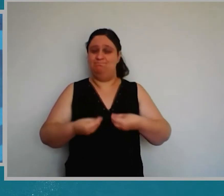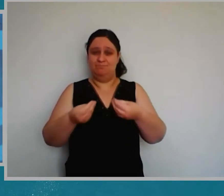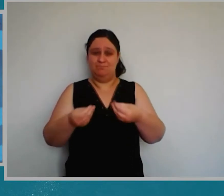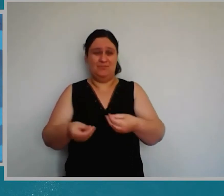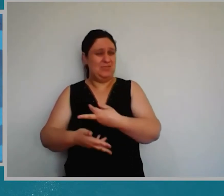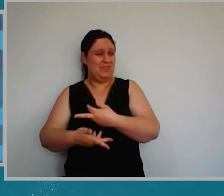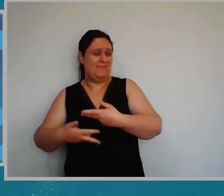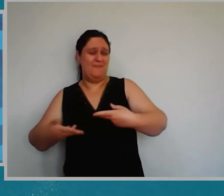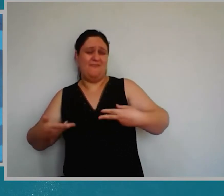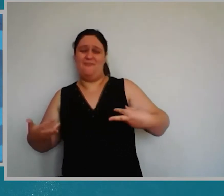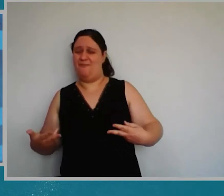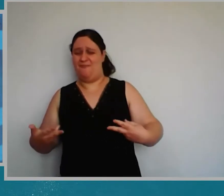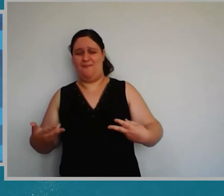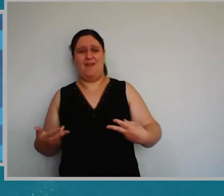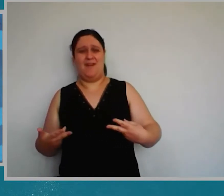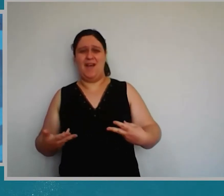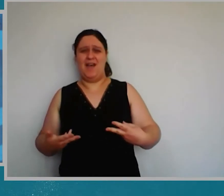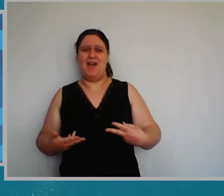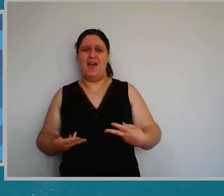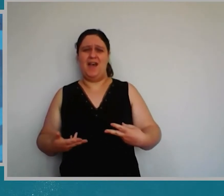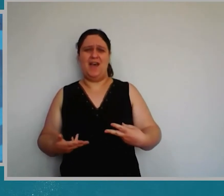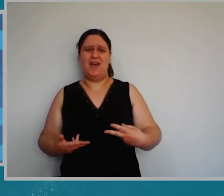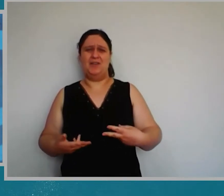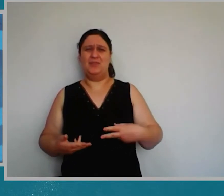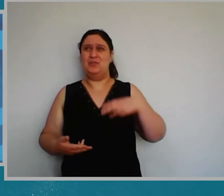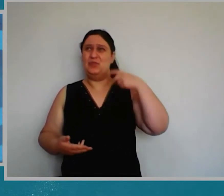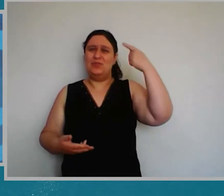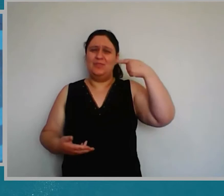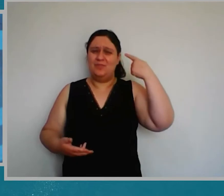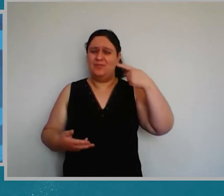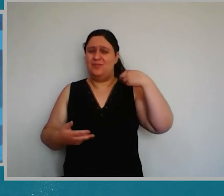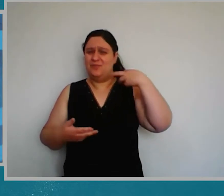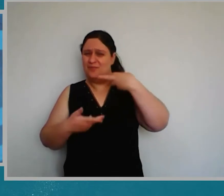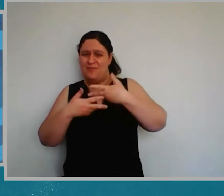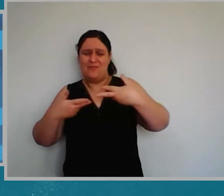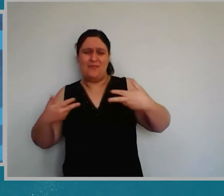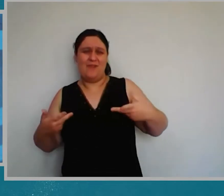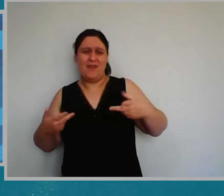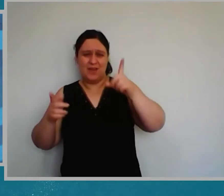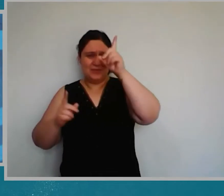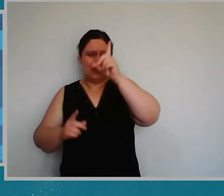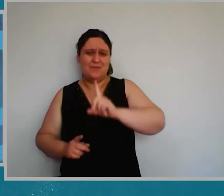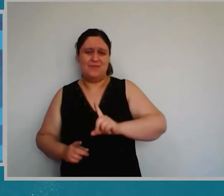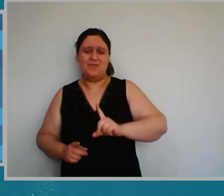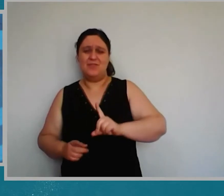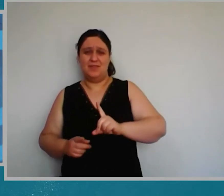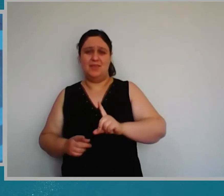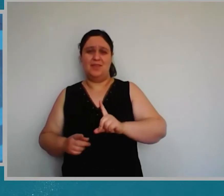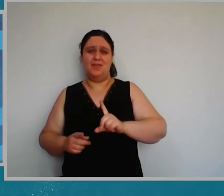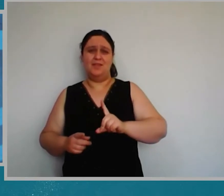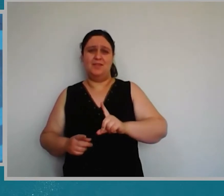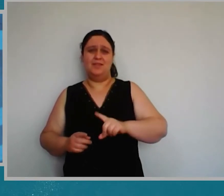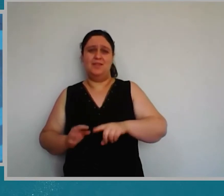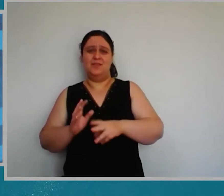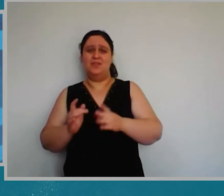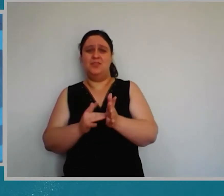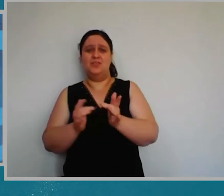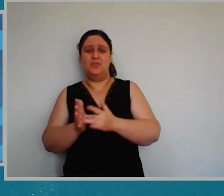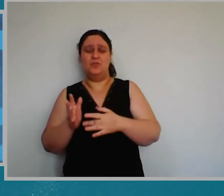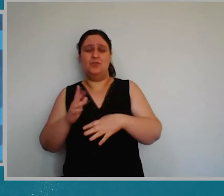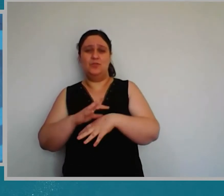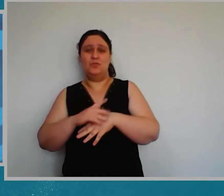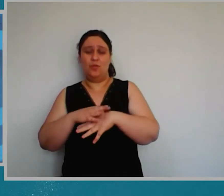tormentos, endemoninhados, lunáticos e paralíticos, e ele os curou. E da Galileia,